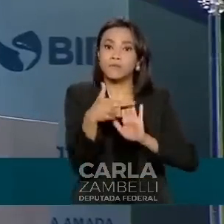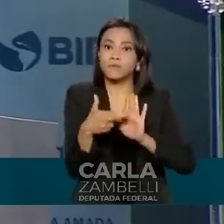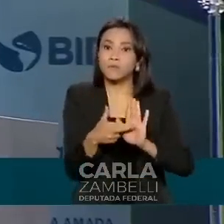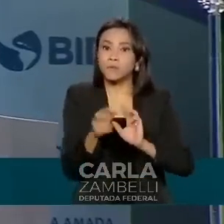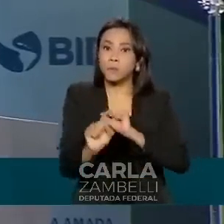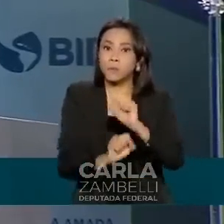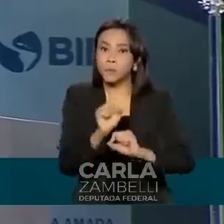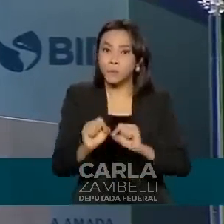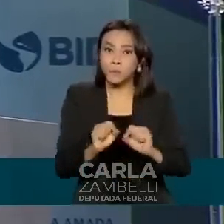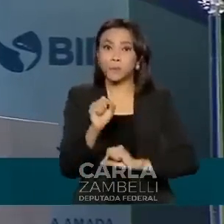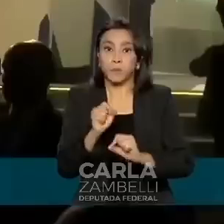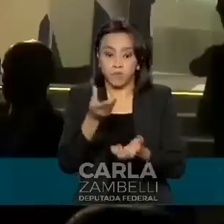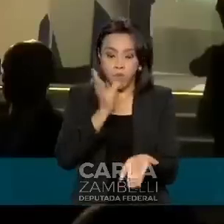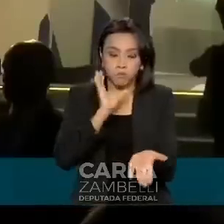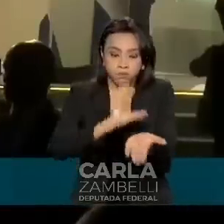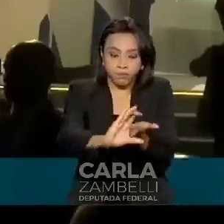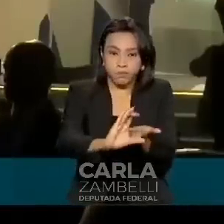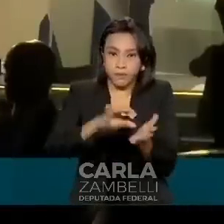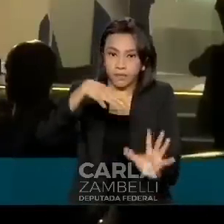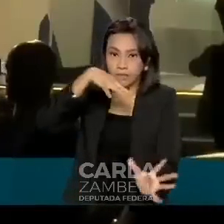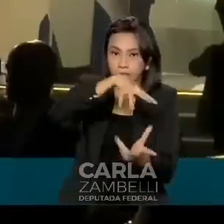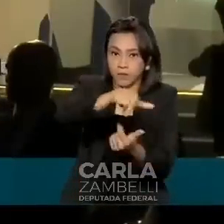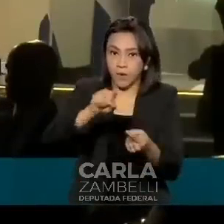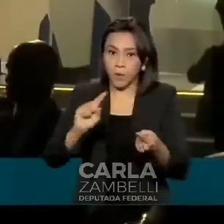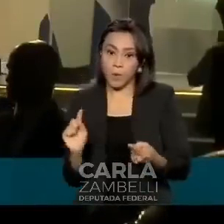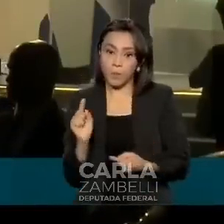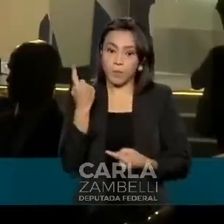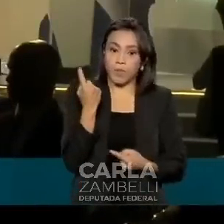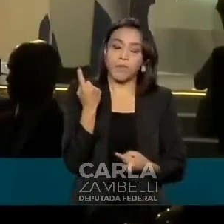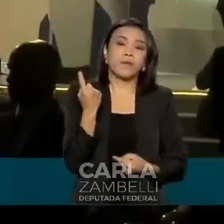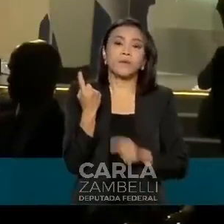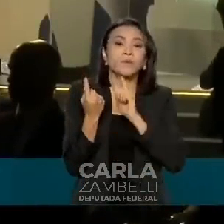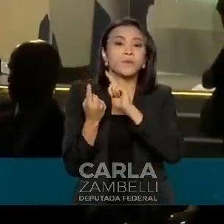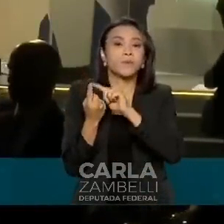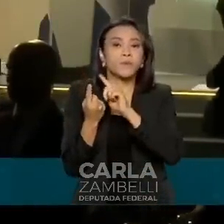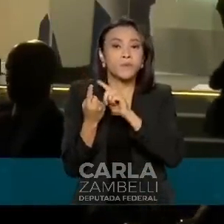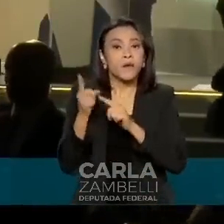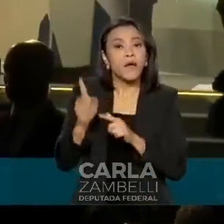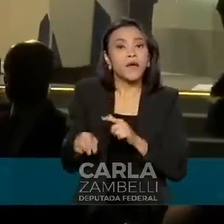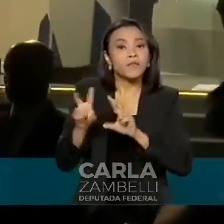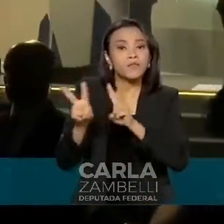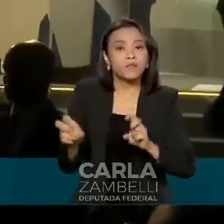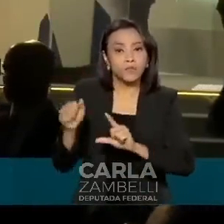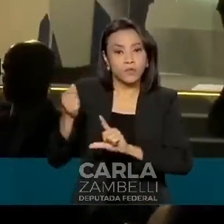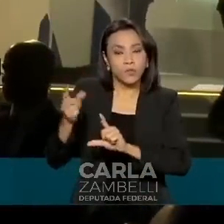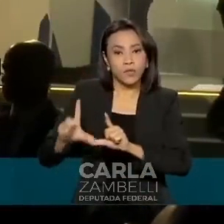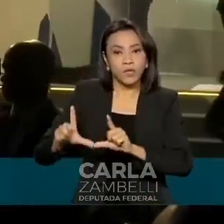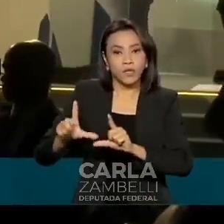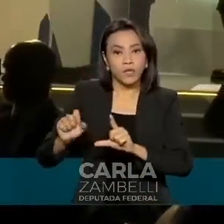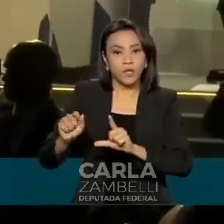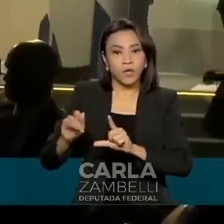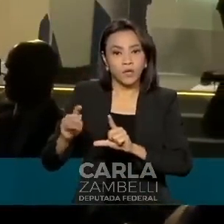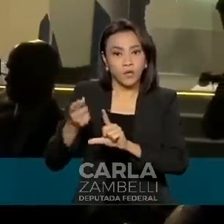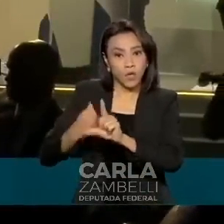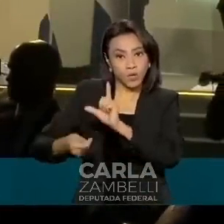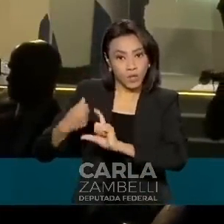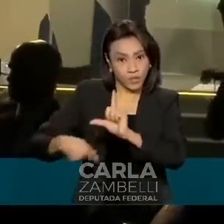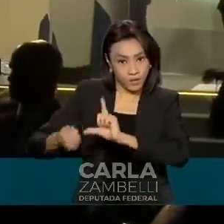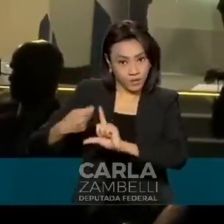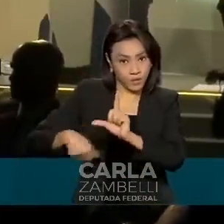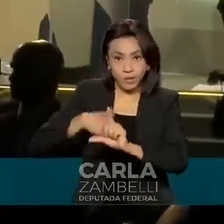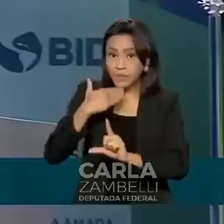para os investimentos internacionais O primeiro é um requisito uma exigência logística não adianta a gente fazer são